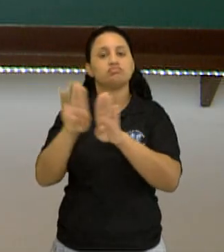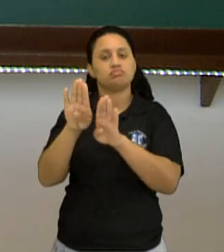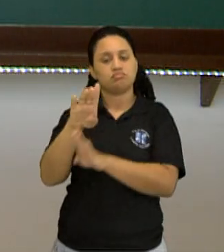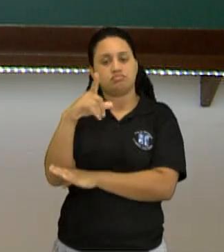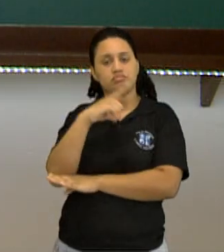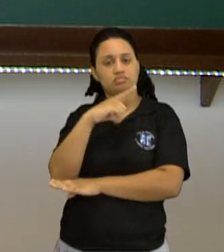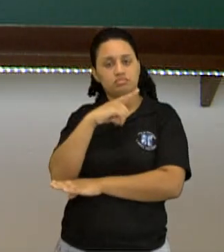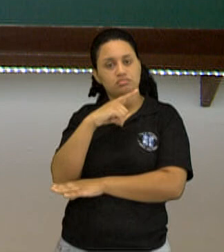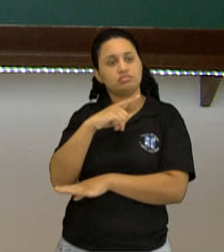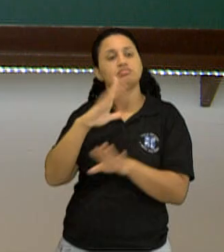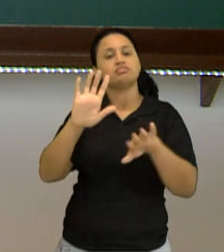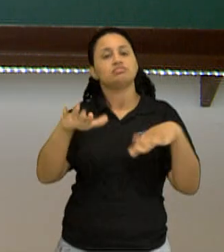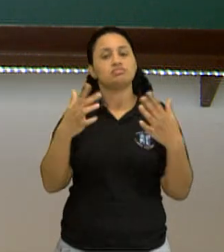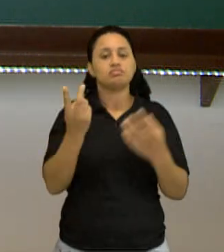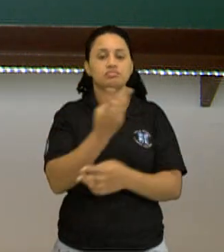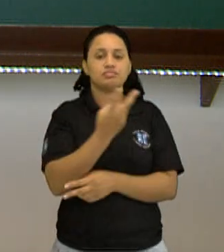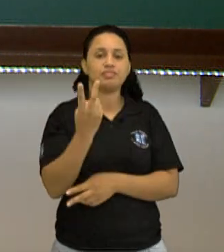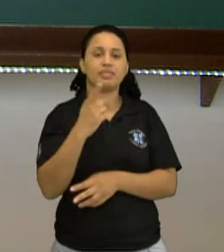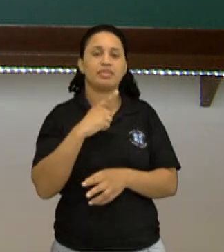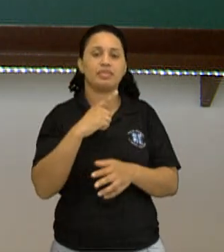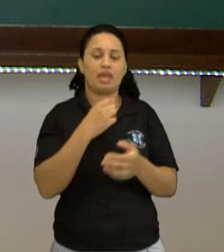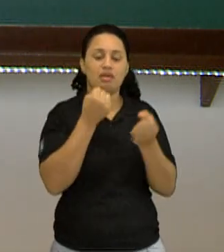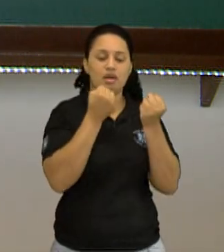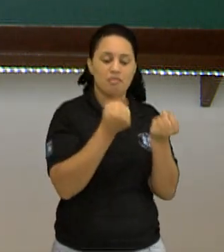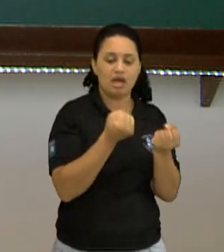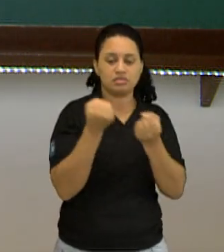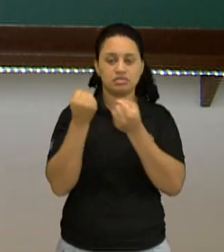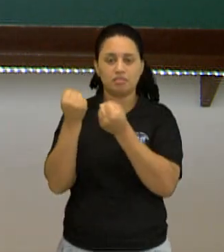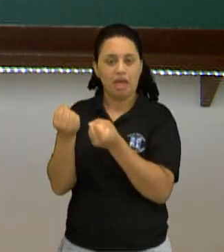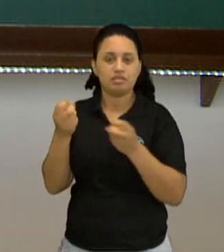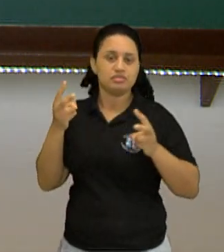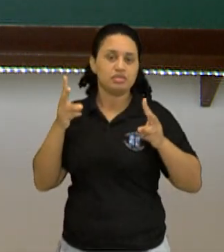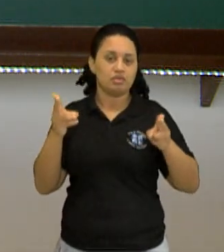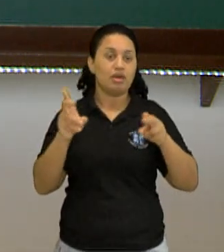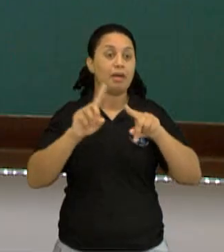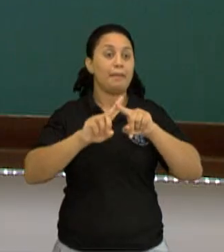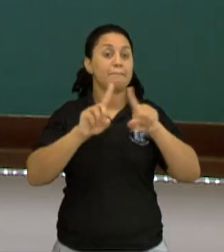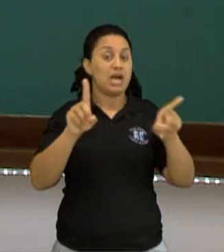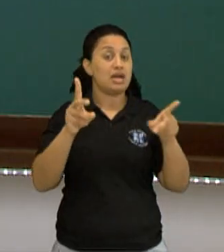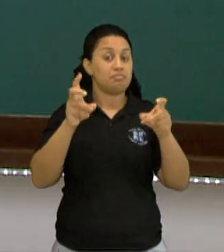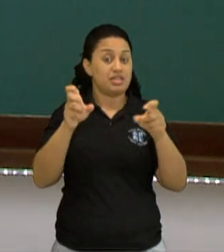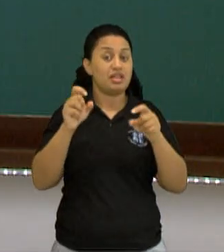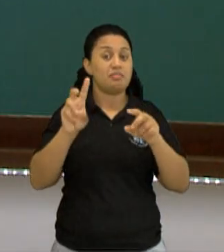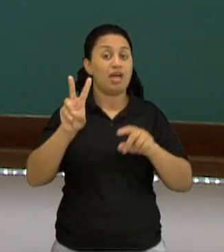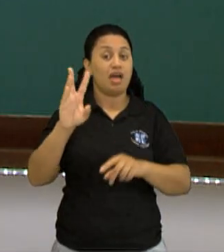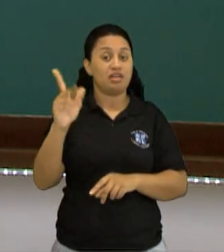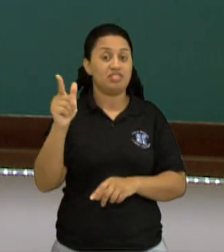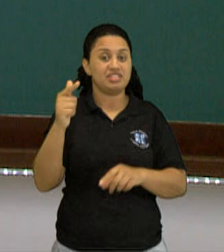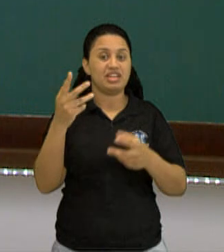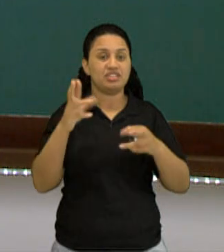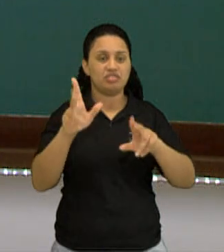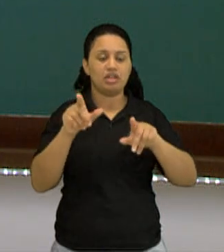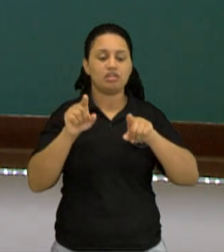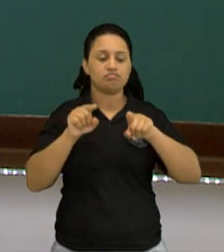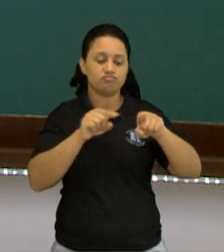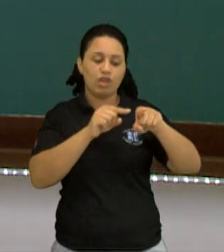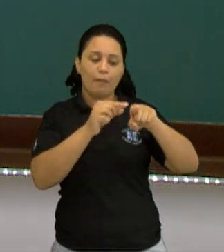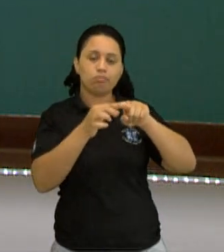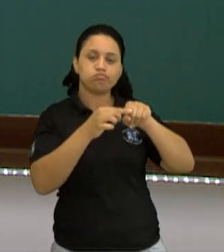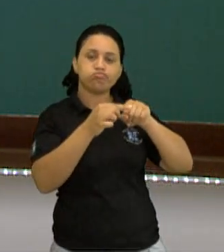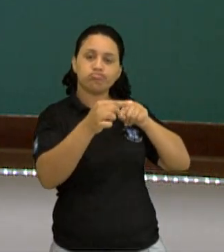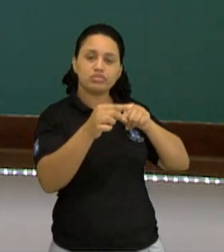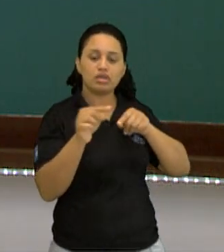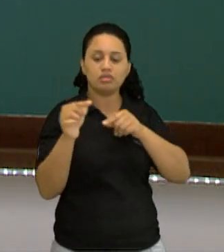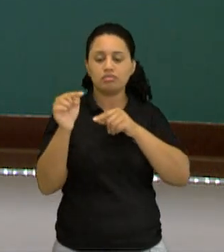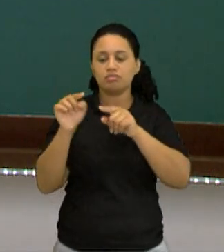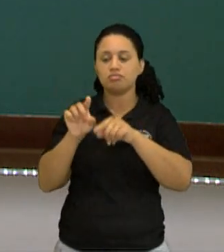seja, apresentam a mesma massa, mas percebam que a velocidade nesse caso é diferente. Percebam que aqui o